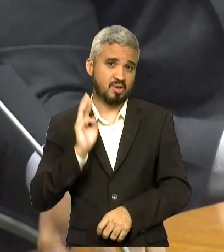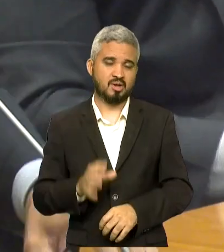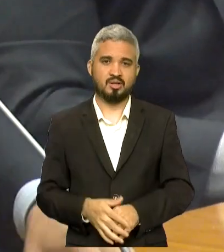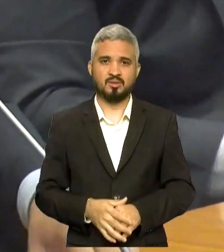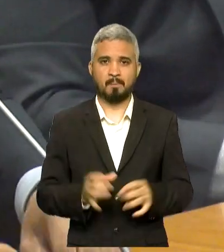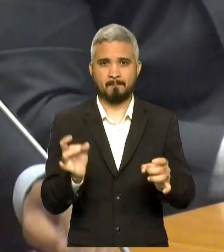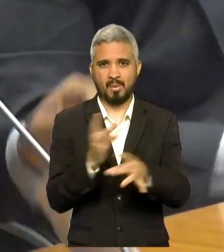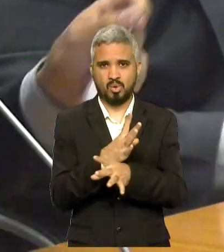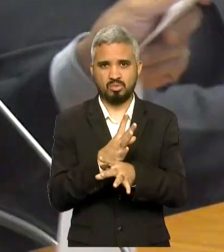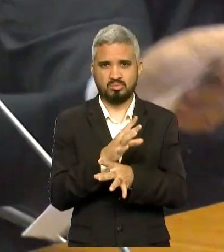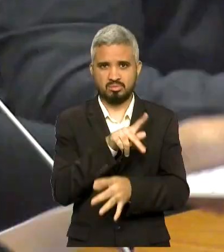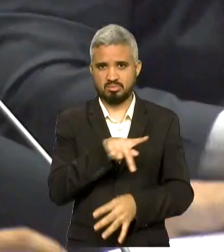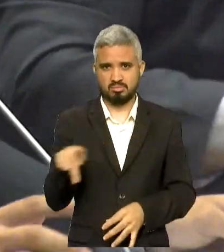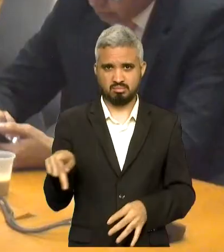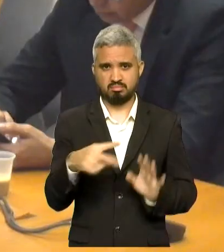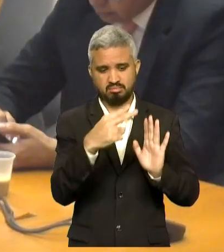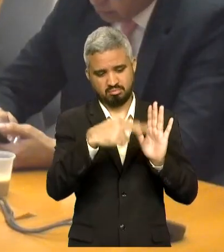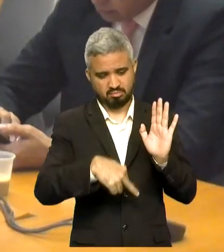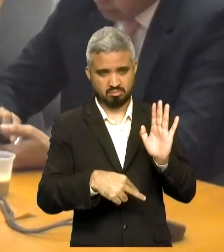lida, senhor presidente.